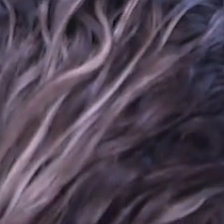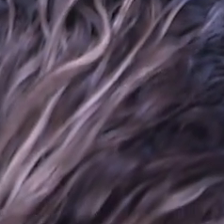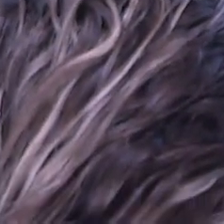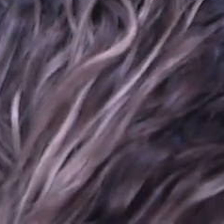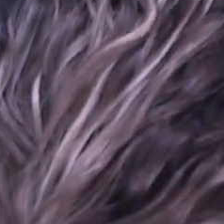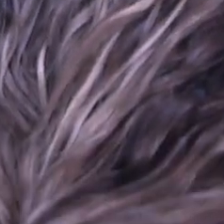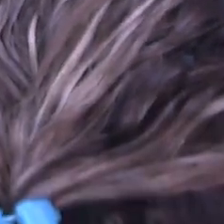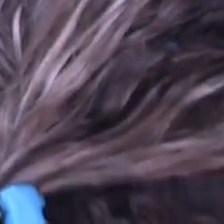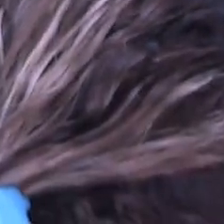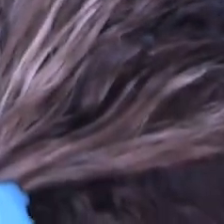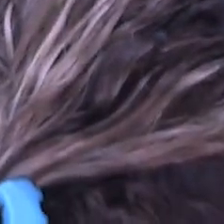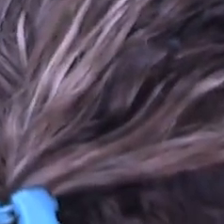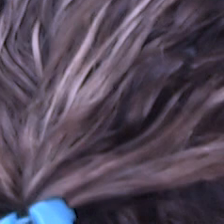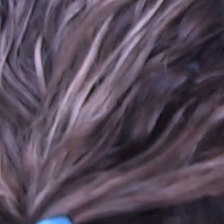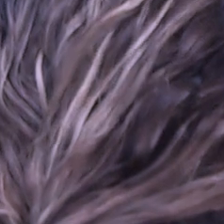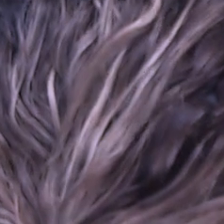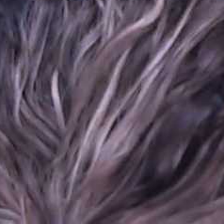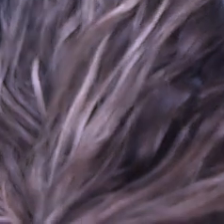Deixando só